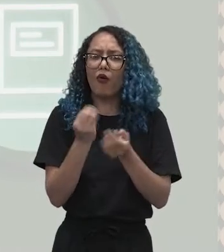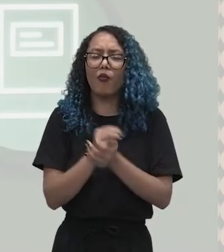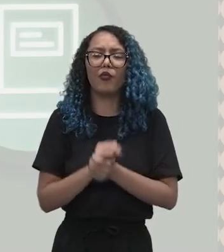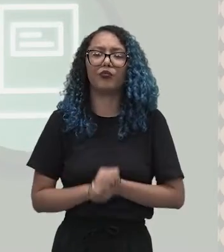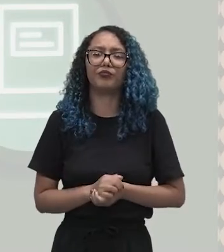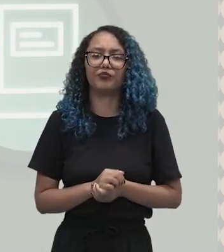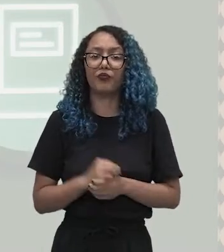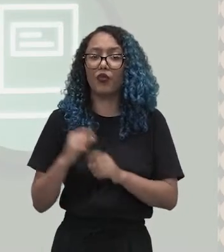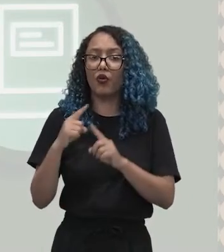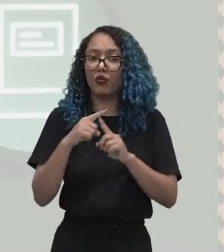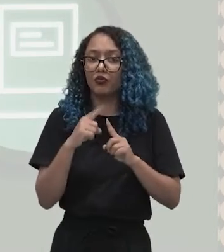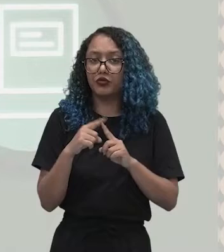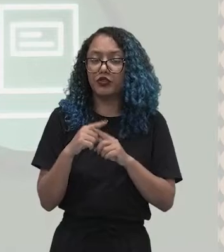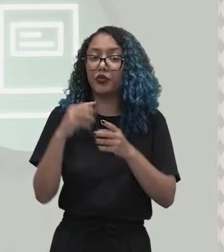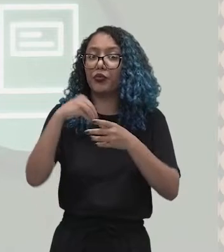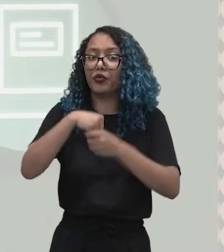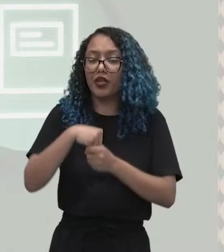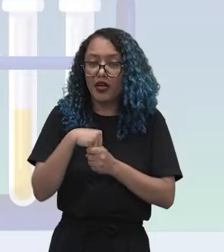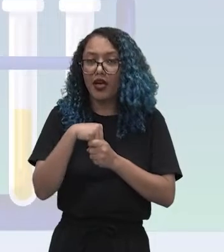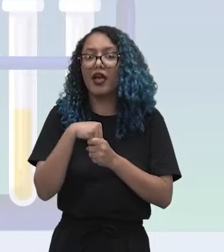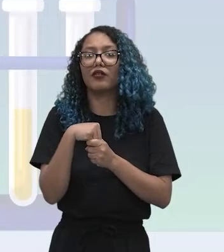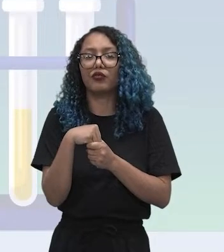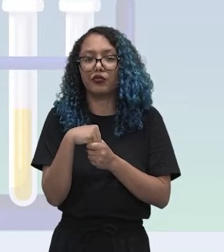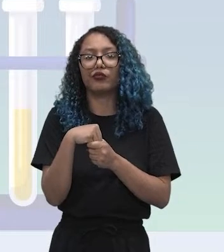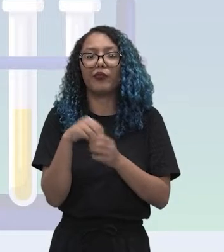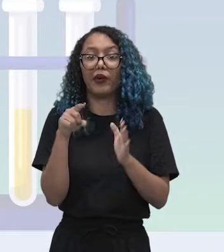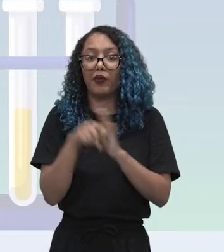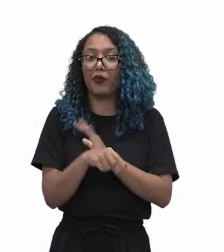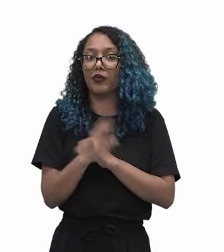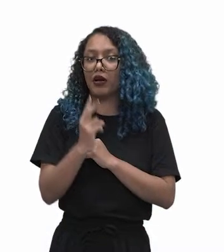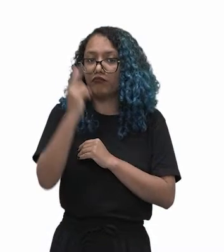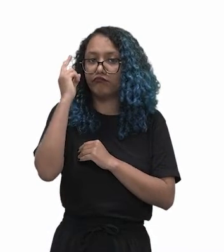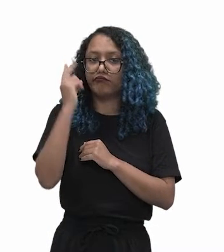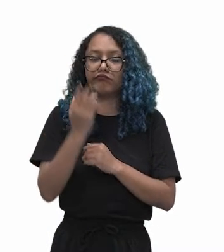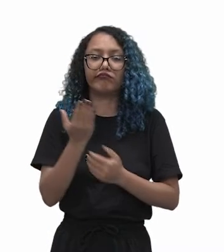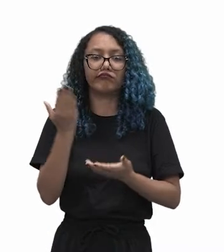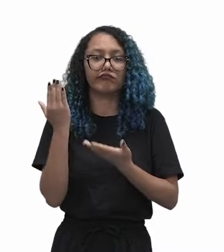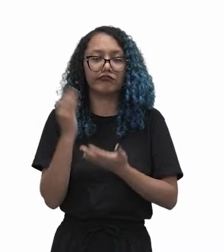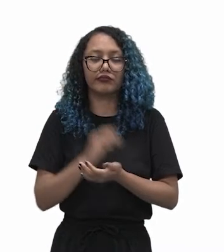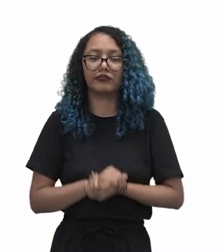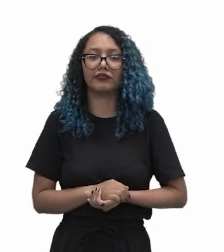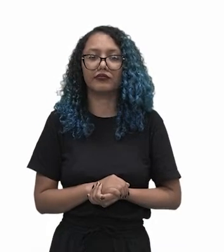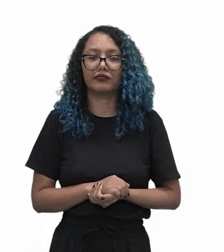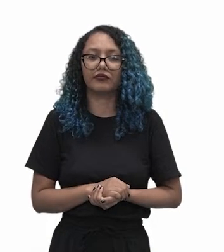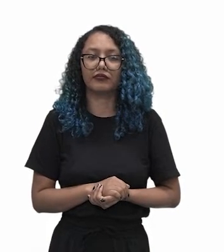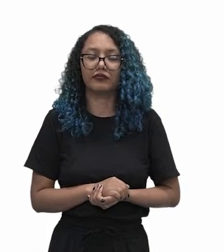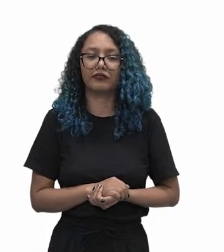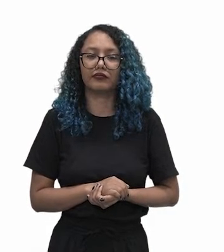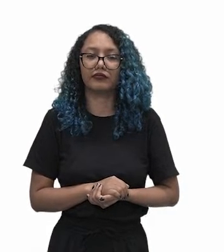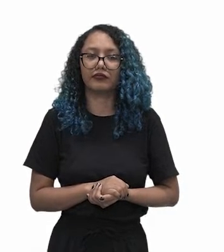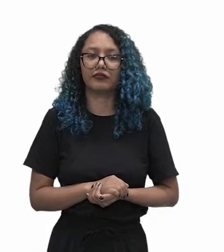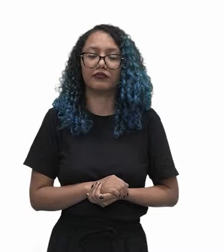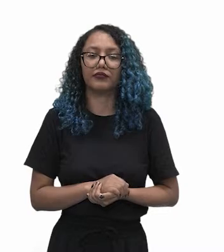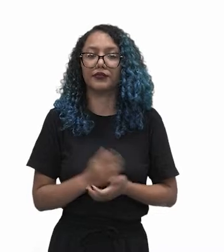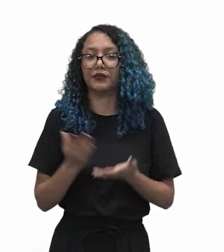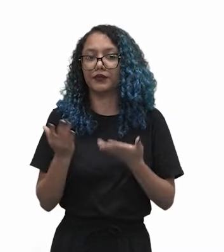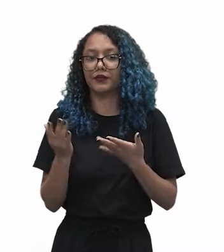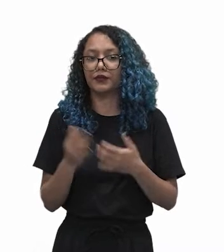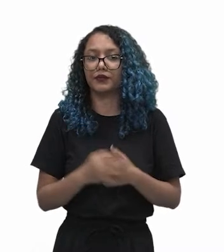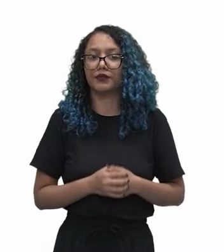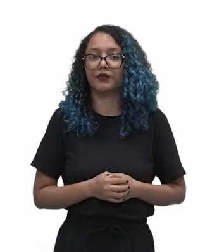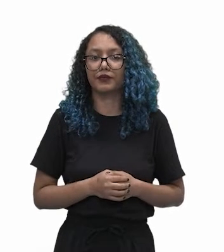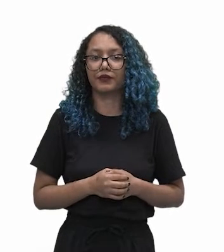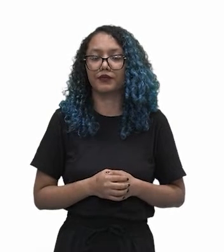classificação da cadeia numa questão de vestibular. Observem aqui. Então, no nosso Fique de Olho, nós temos aqui